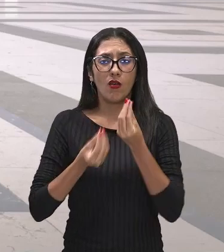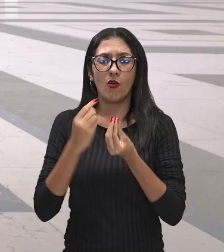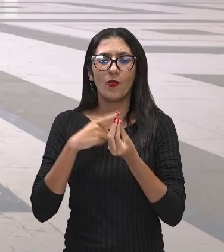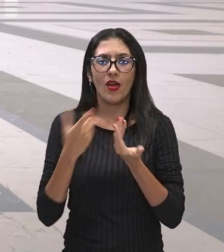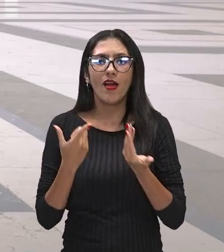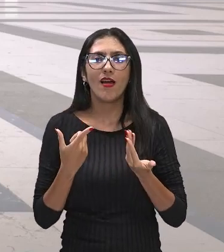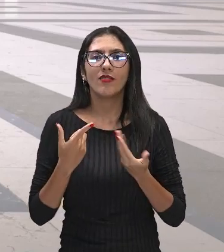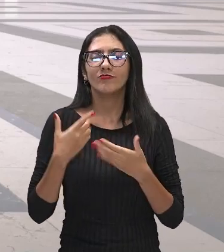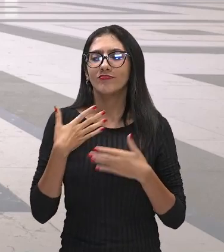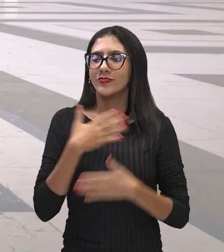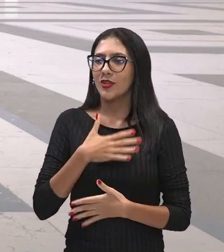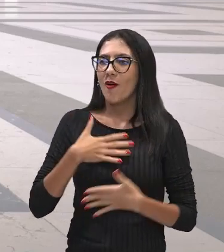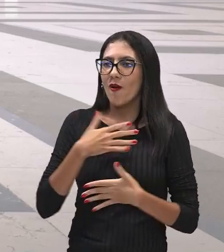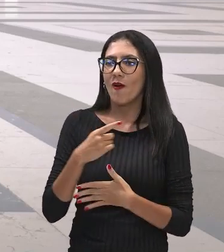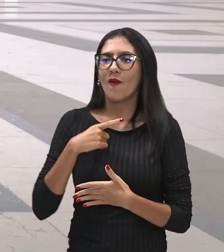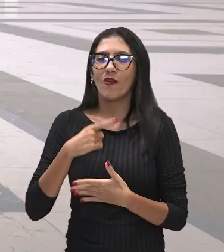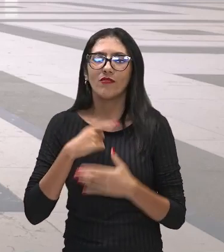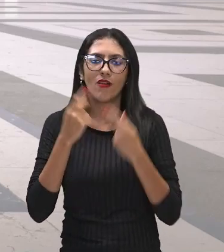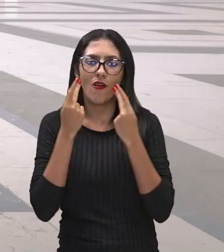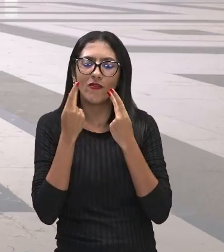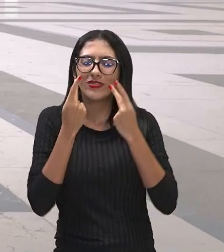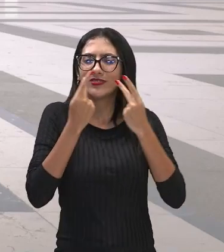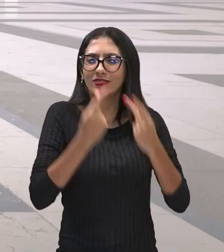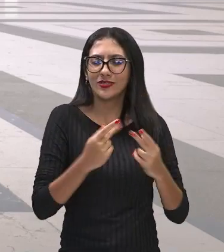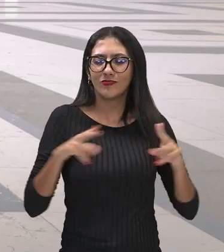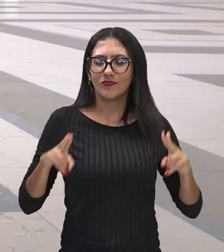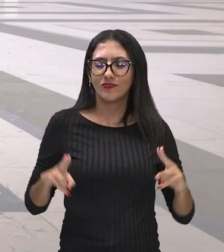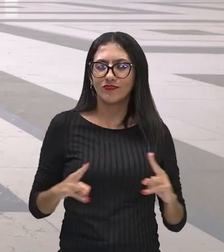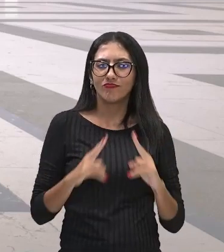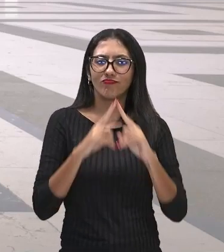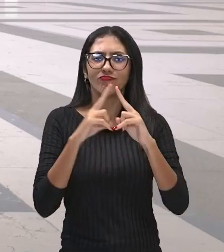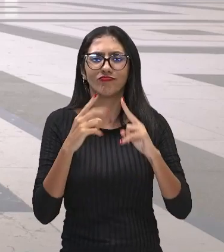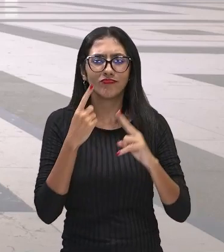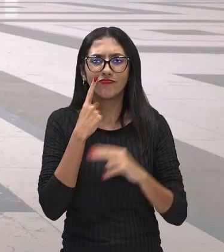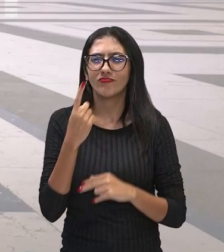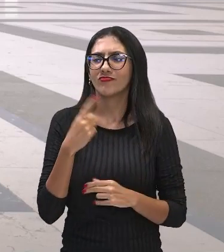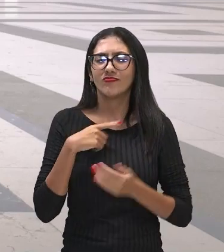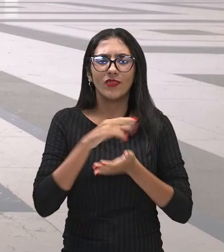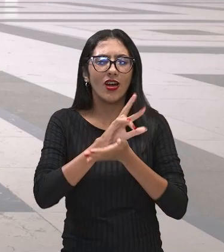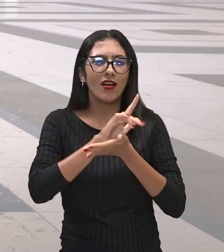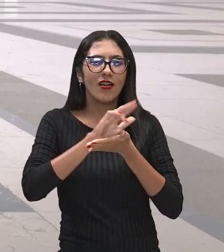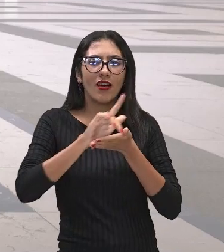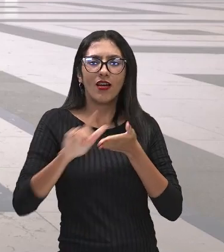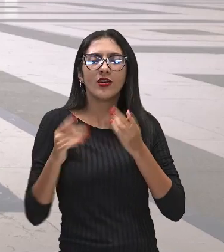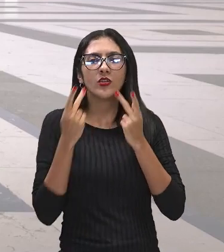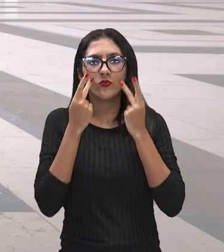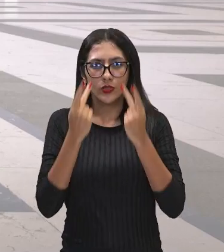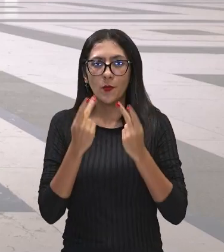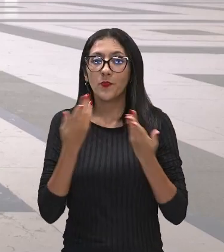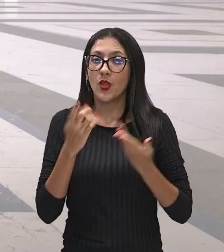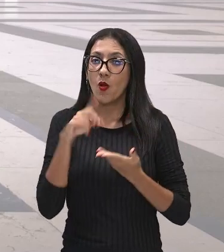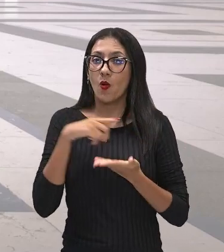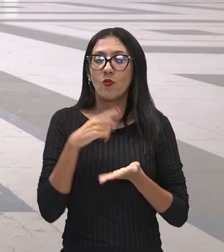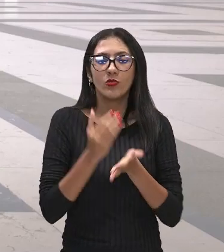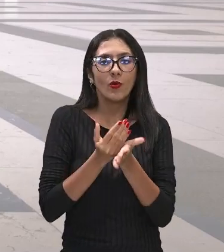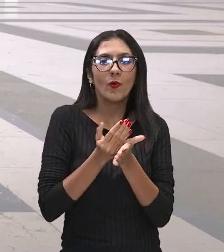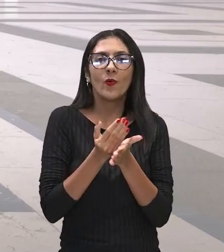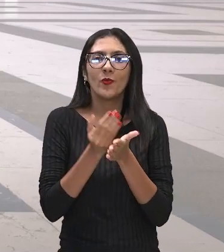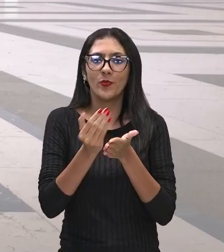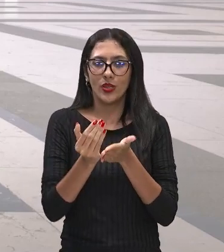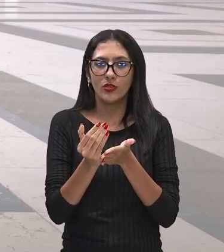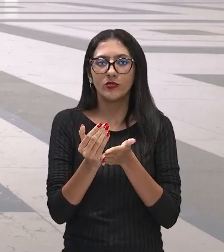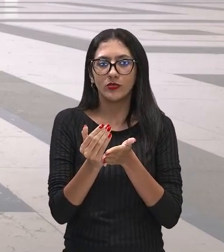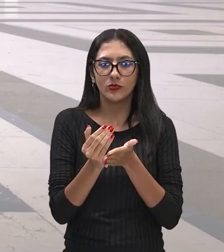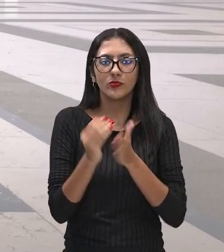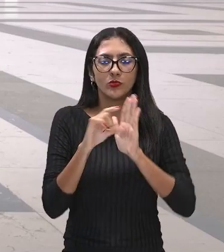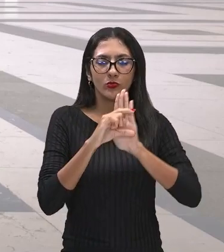nossa, primeiramente eu estive na Torre Eiffel, eu vi várias coisas, então seria o início do meu parágrafo, ou o